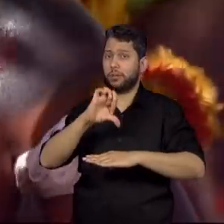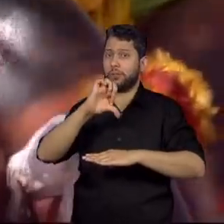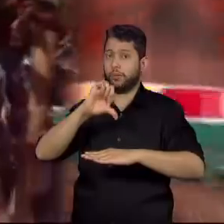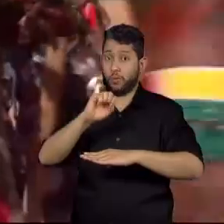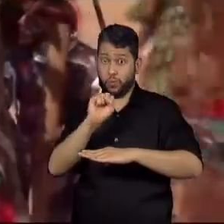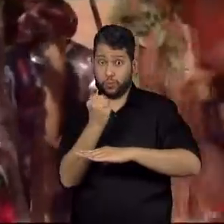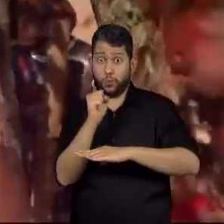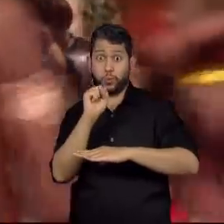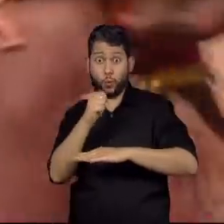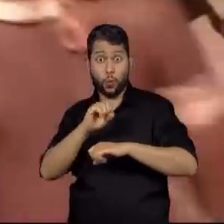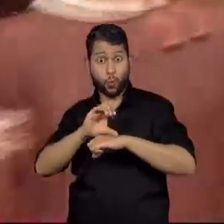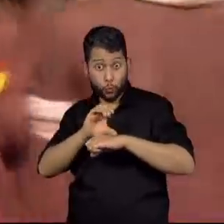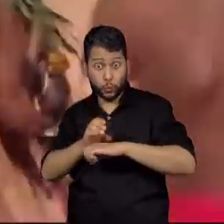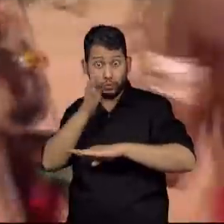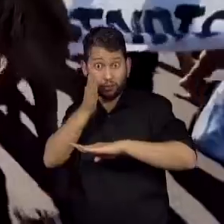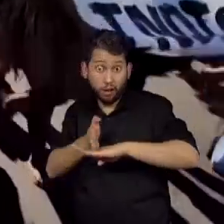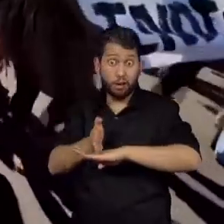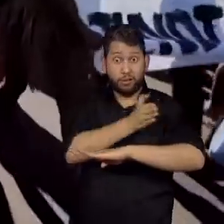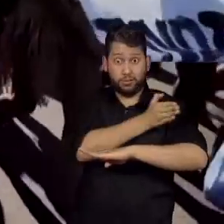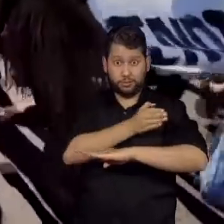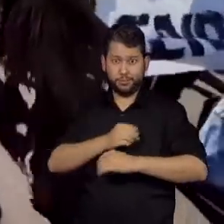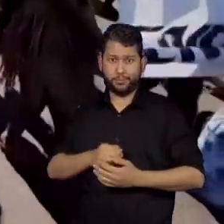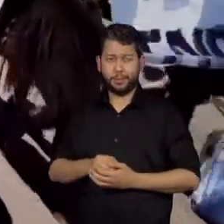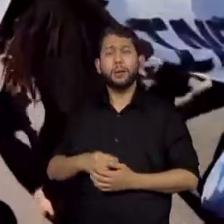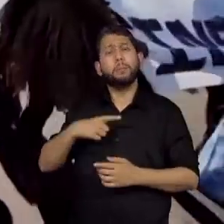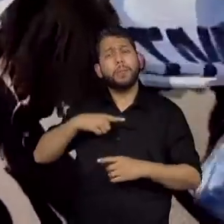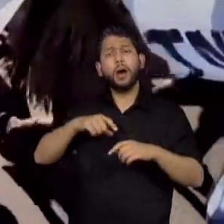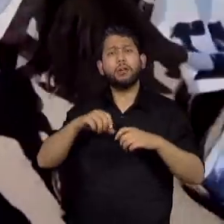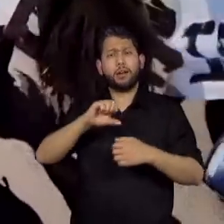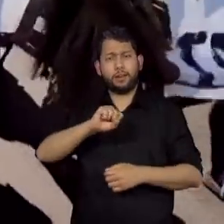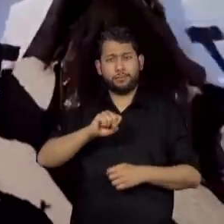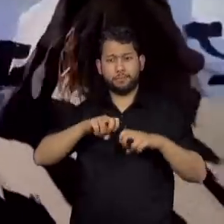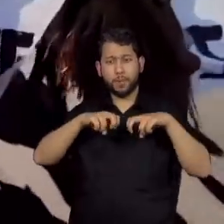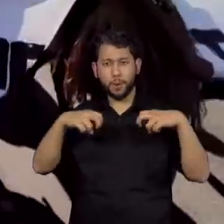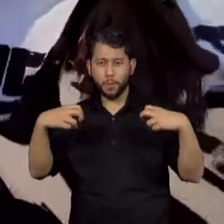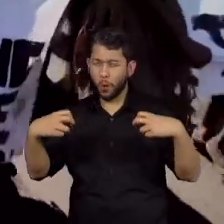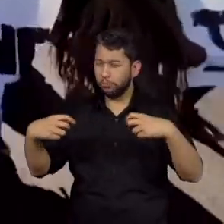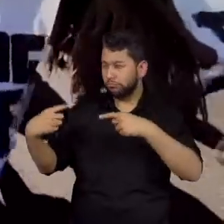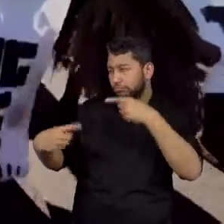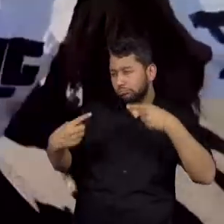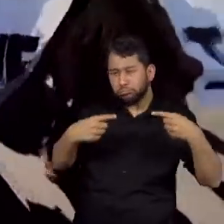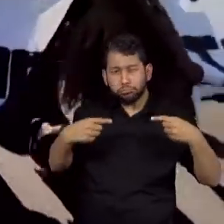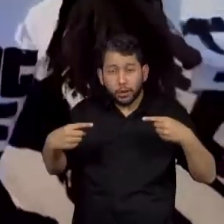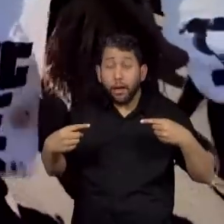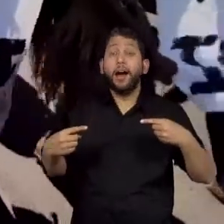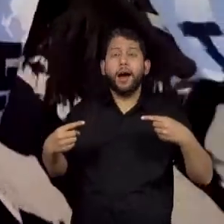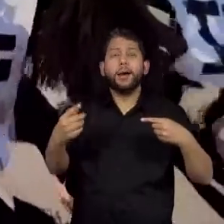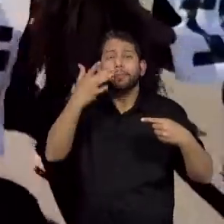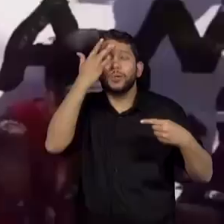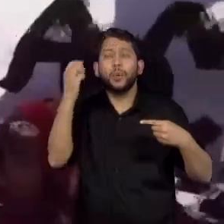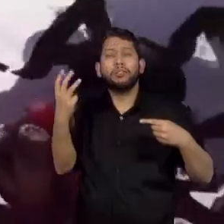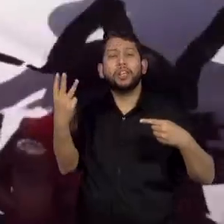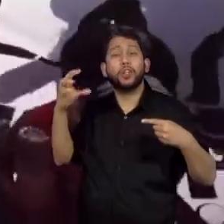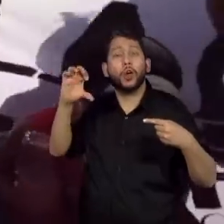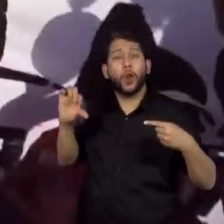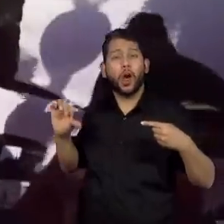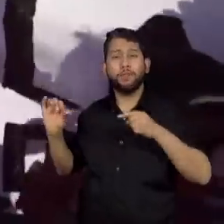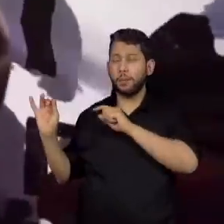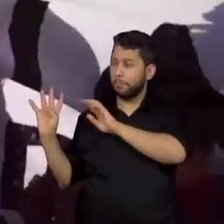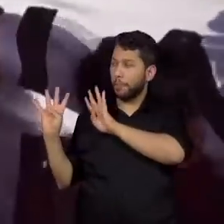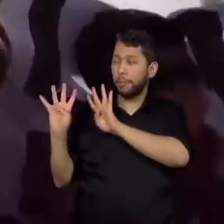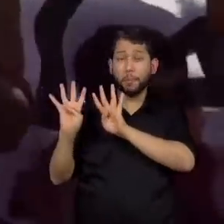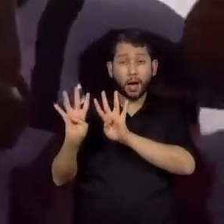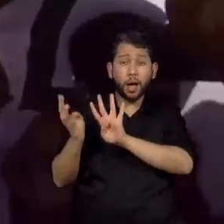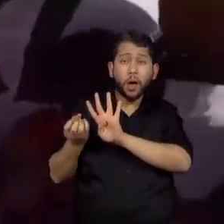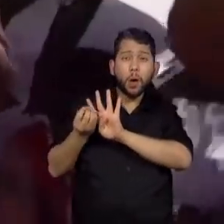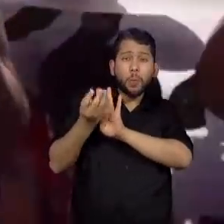de 1988. O plenário do STF ouviu 39 depoimentos de interessados